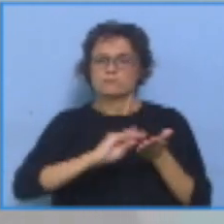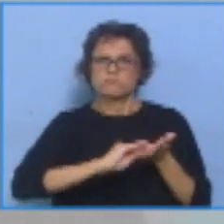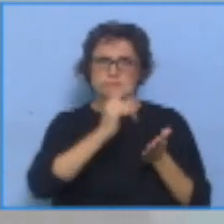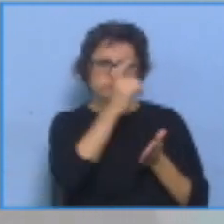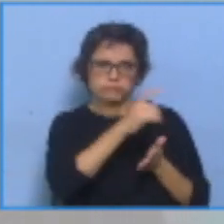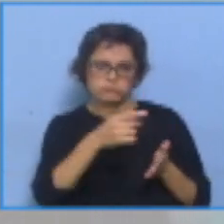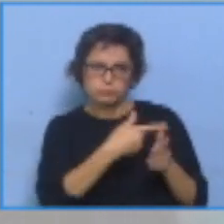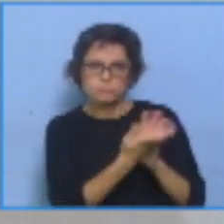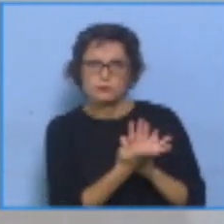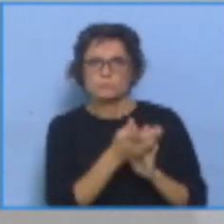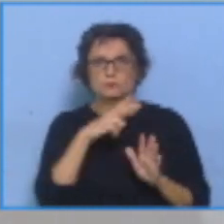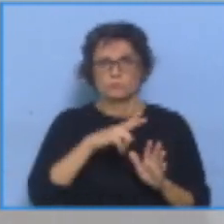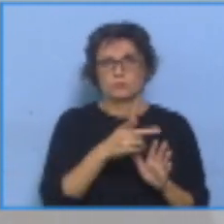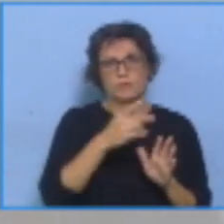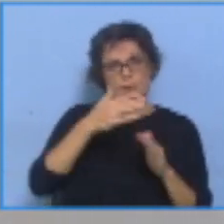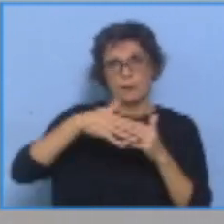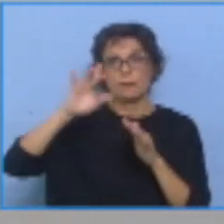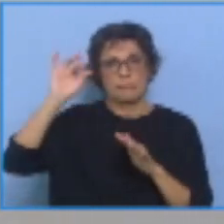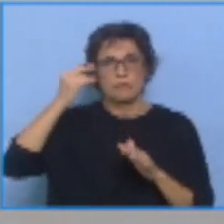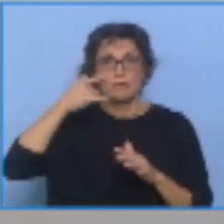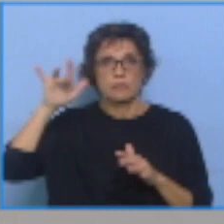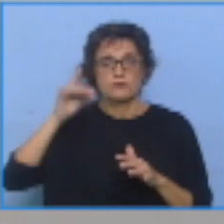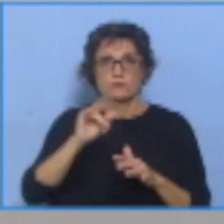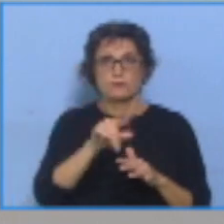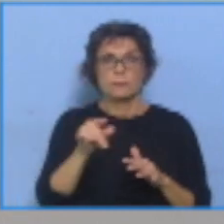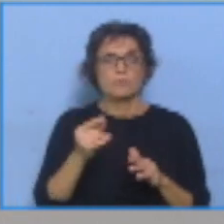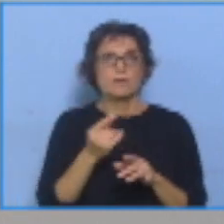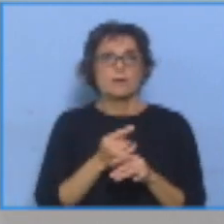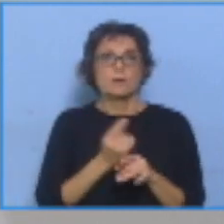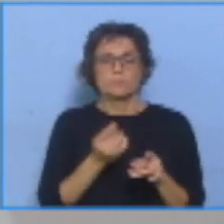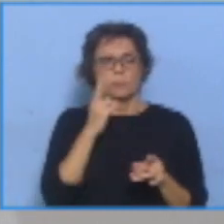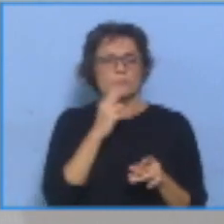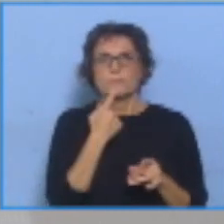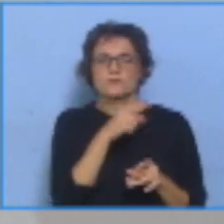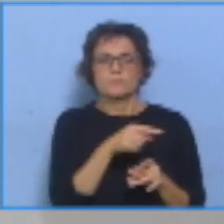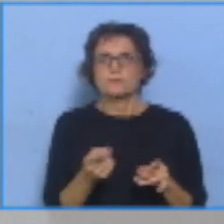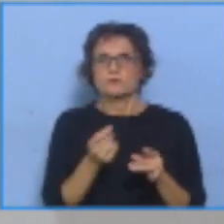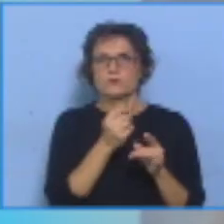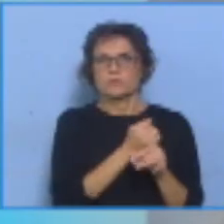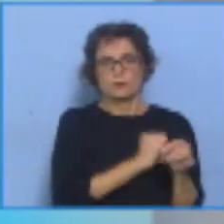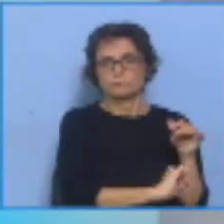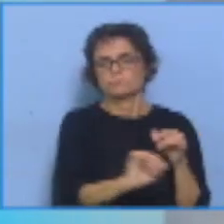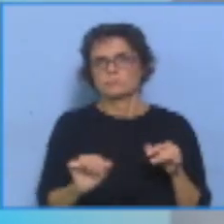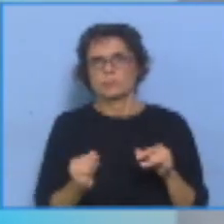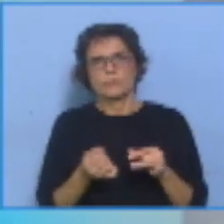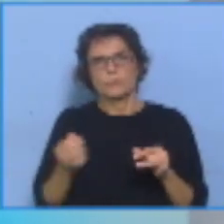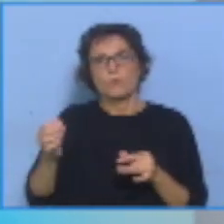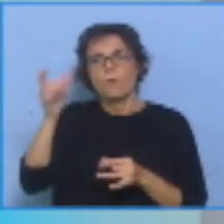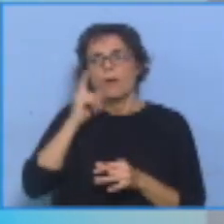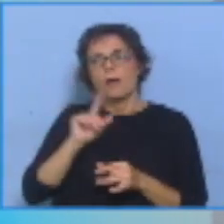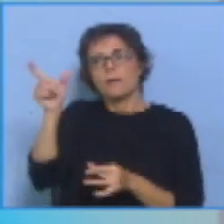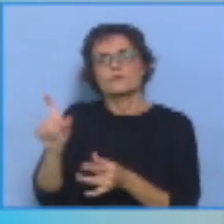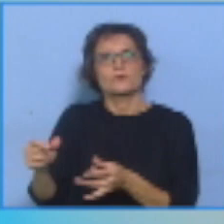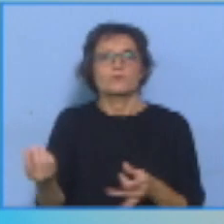entre poesia e transcendência é mais vincada, e na obra de Sofia ela é absolutamente evidente. José Manuel dos Santos, como é que uma pessoa como